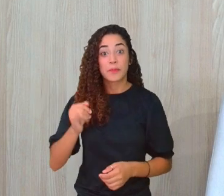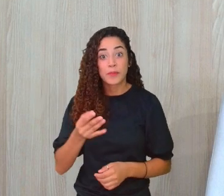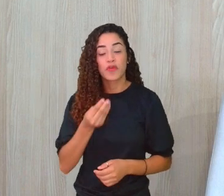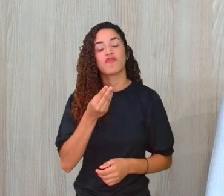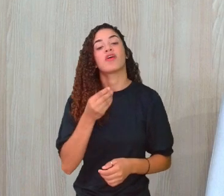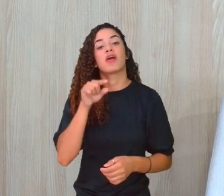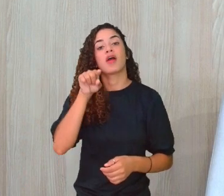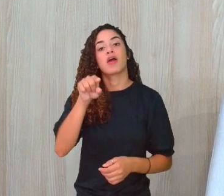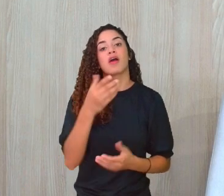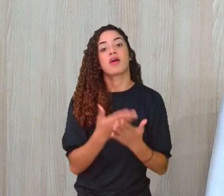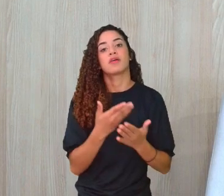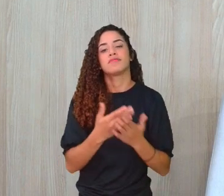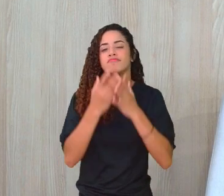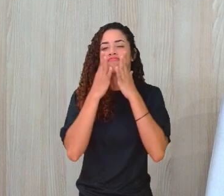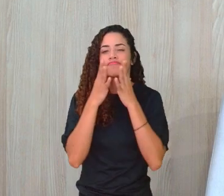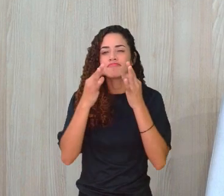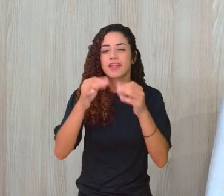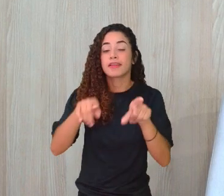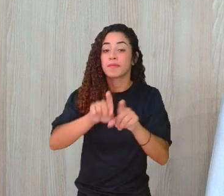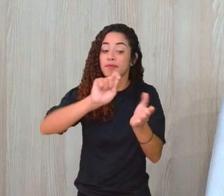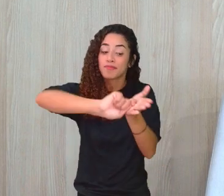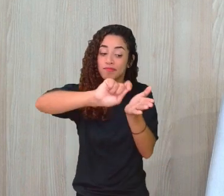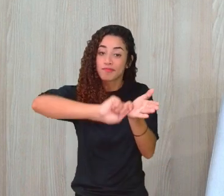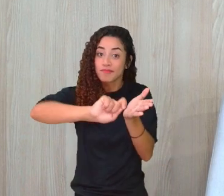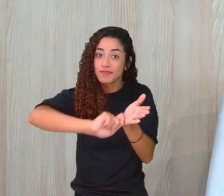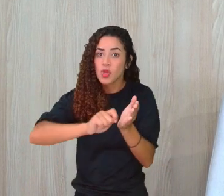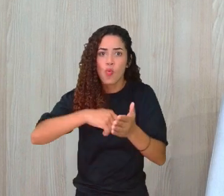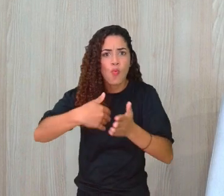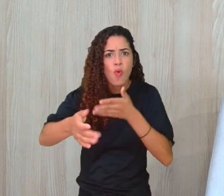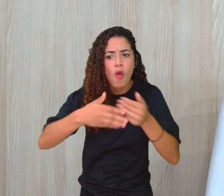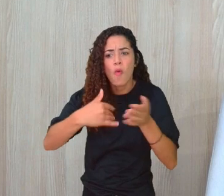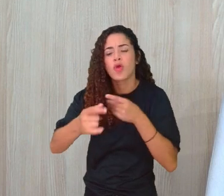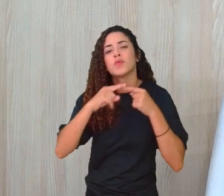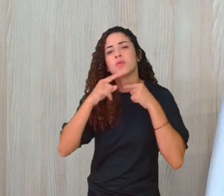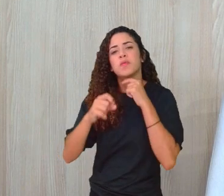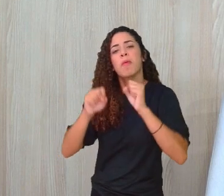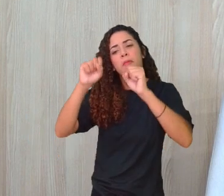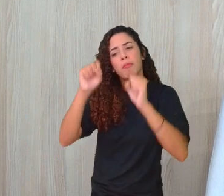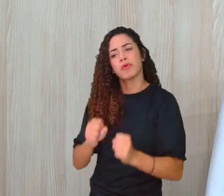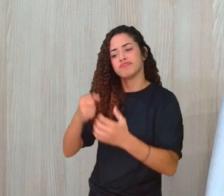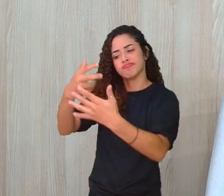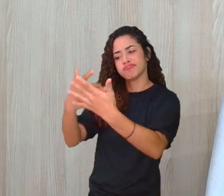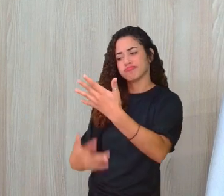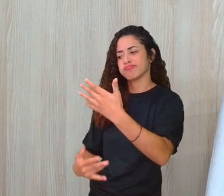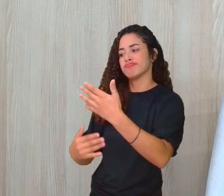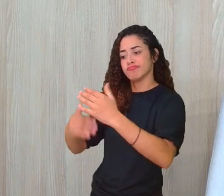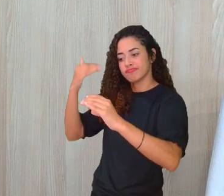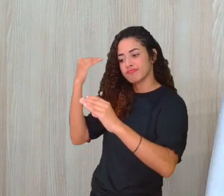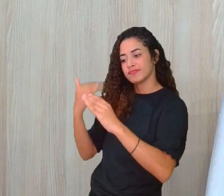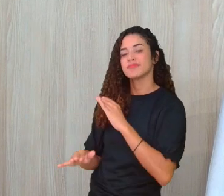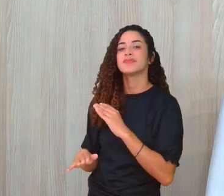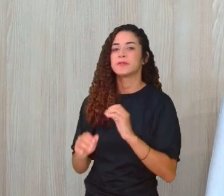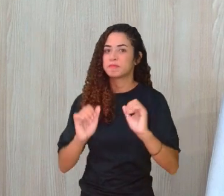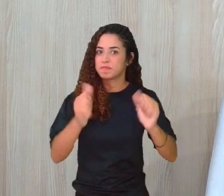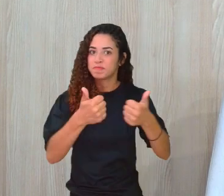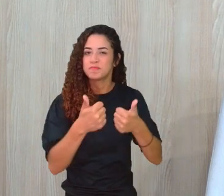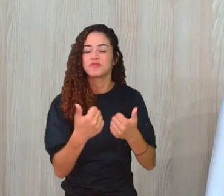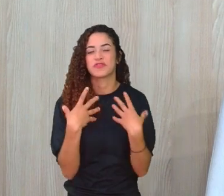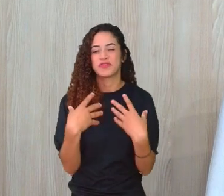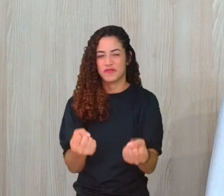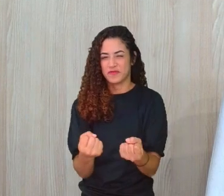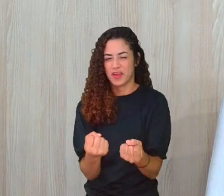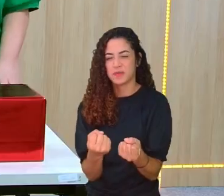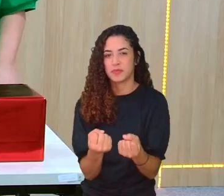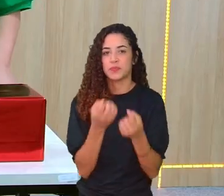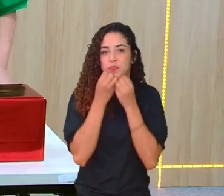aula, preste atenção, faça as anotações devidas. Qualquer dúvida, pode mandar mensagem aqui para o chat. Tudo bem? Vamos lá, professora Tânia,